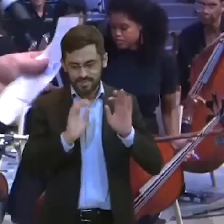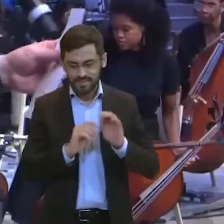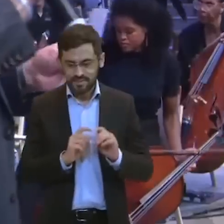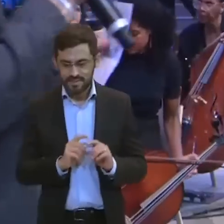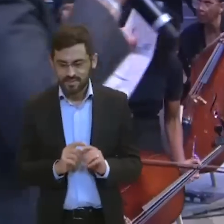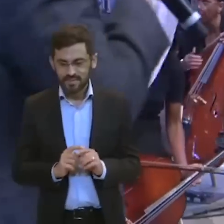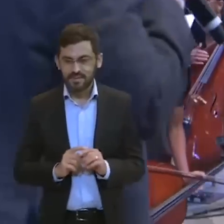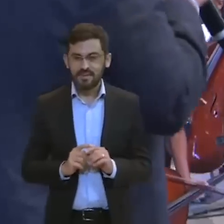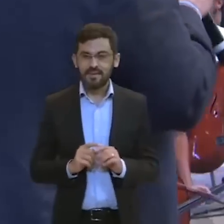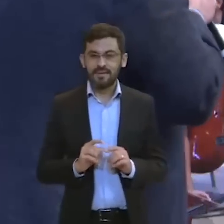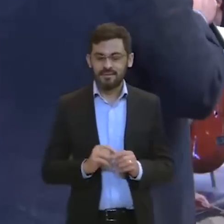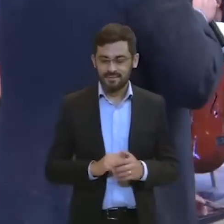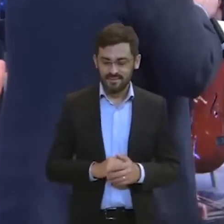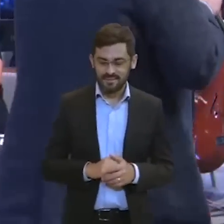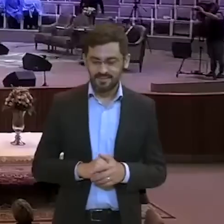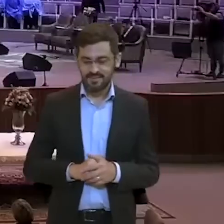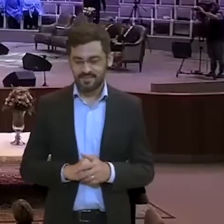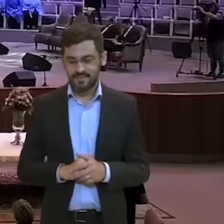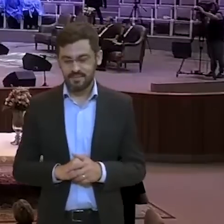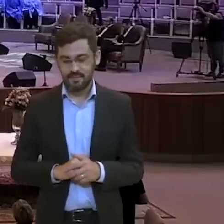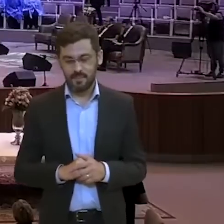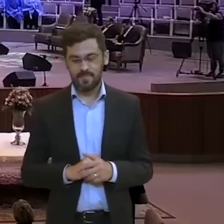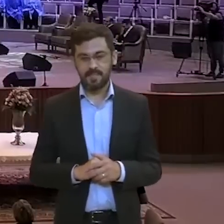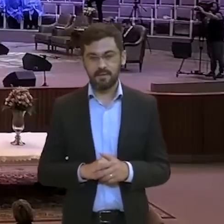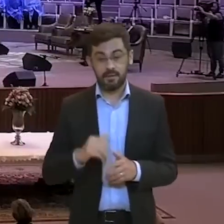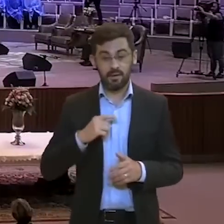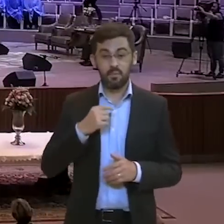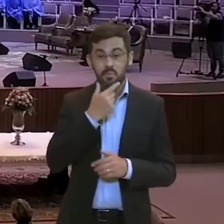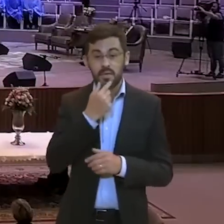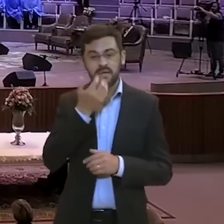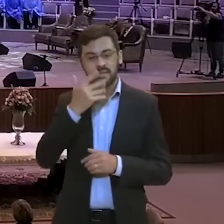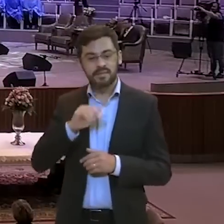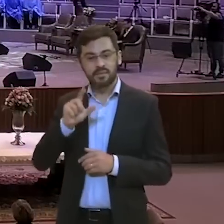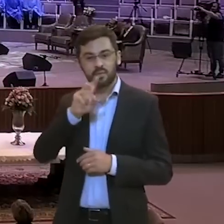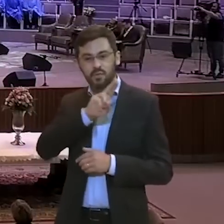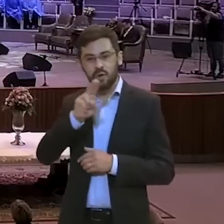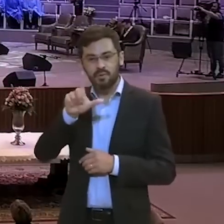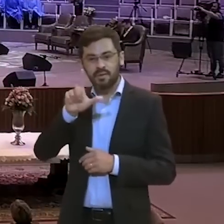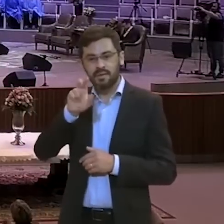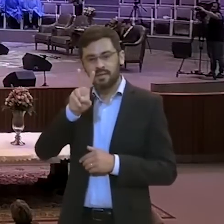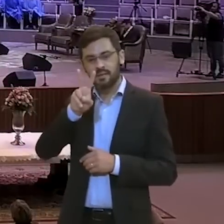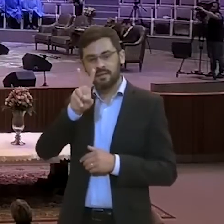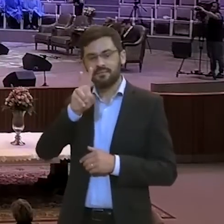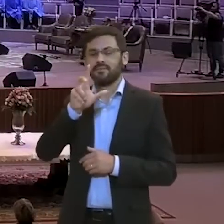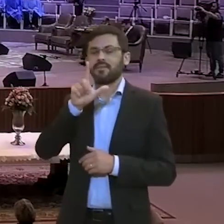Deu para ver bonitinho, né? Do Levi